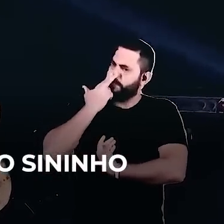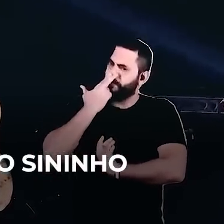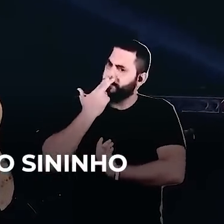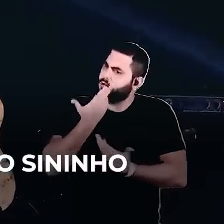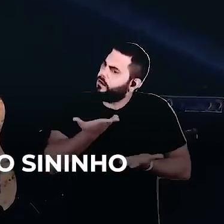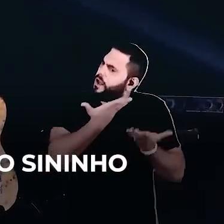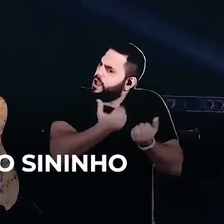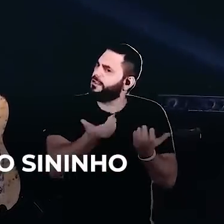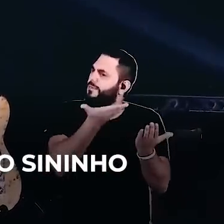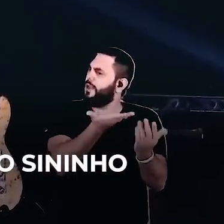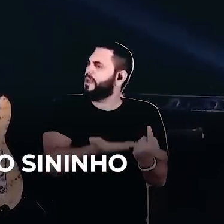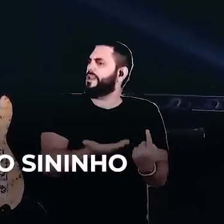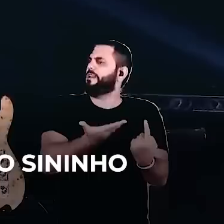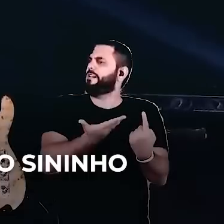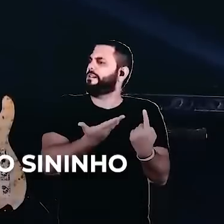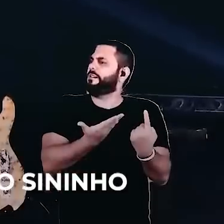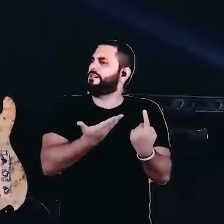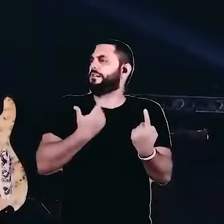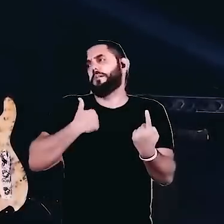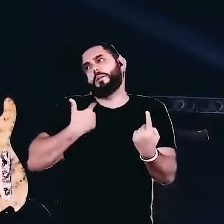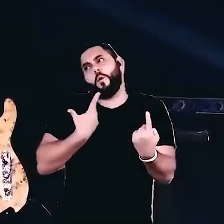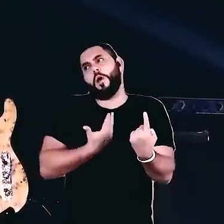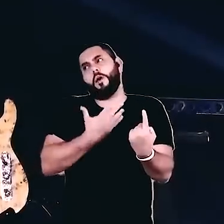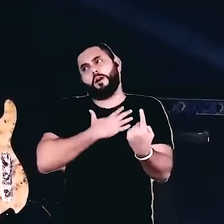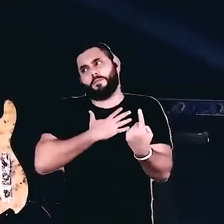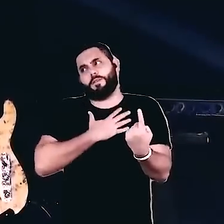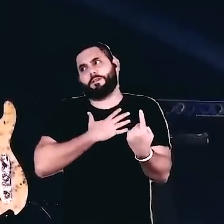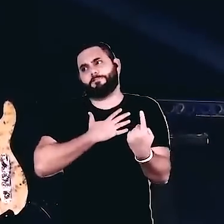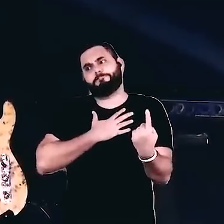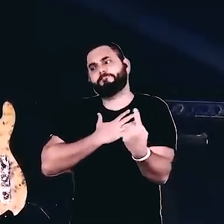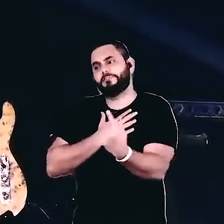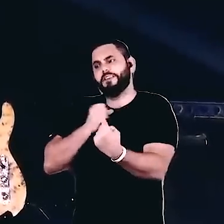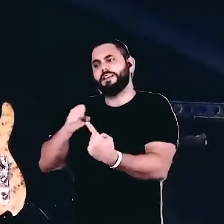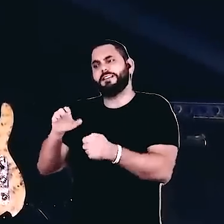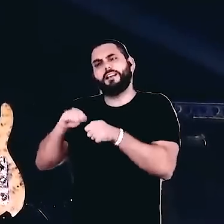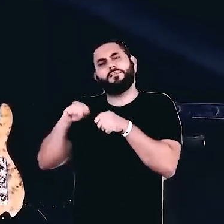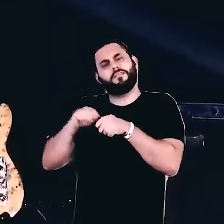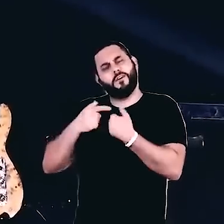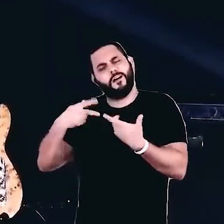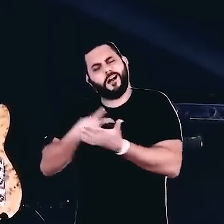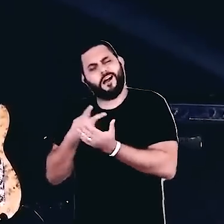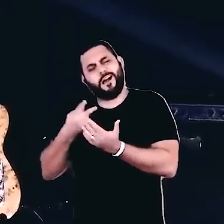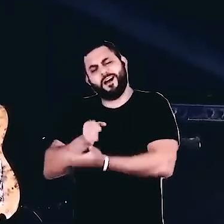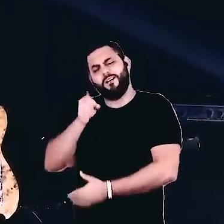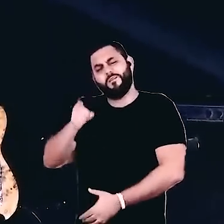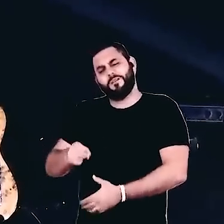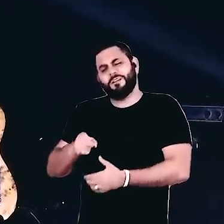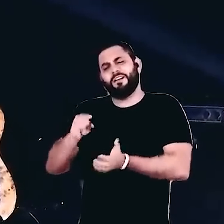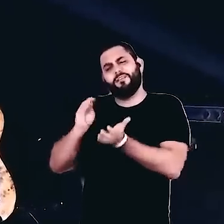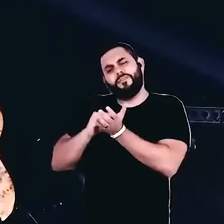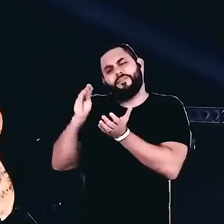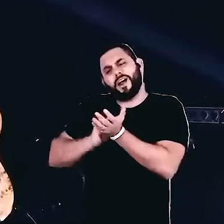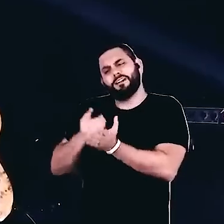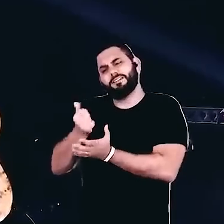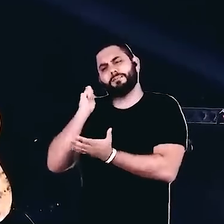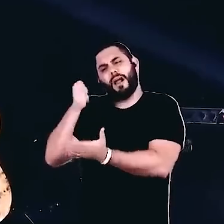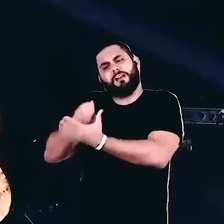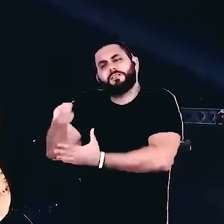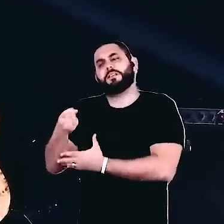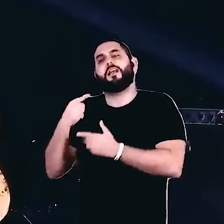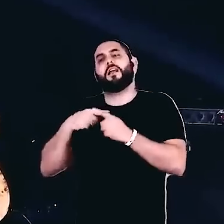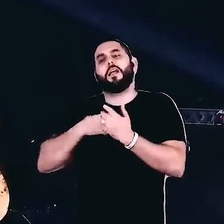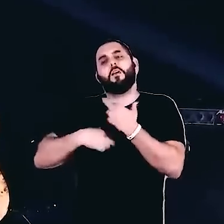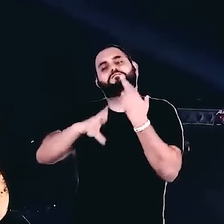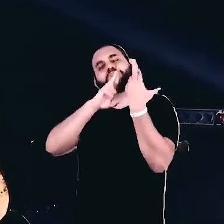como se estivesse recebendo a mim. Se ele o prejudicou em alguma coisa ou lhe deve alguma coisa, ponha na minha conta.